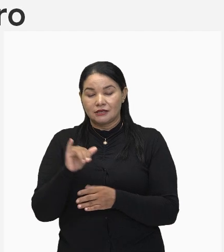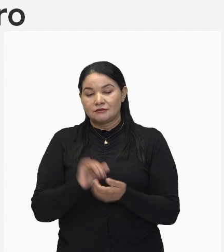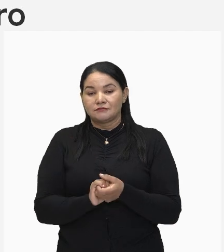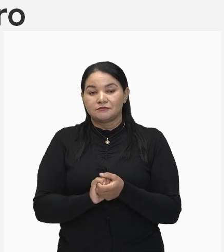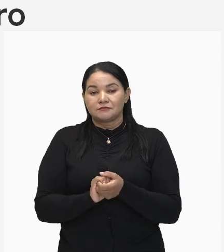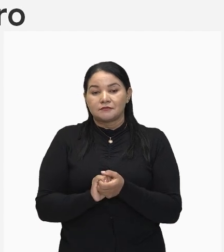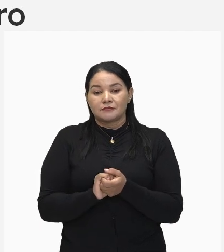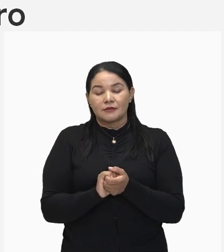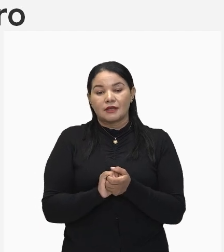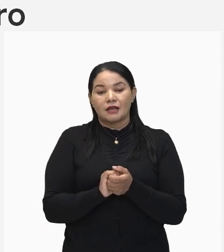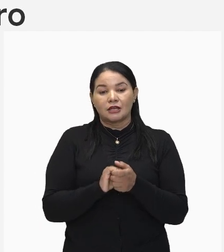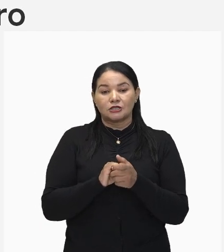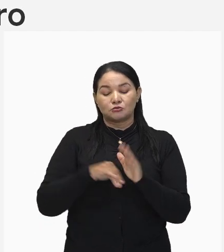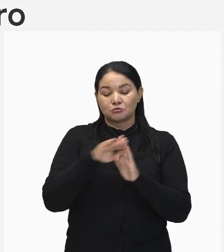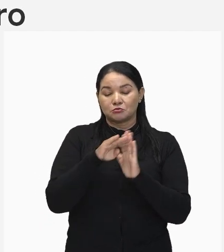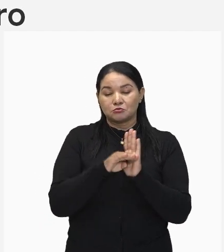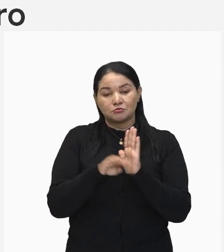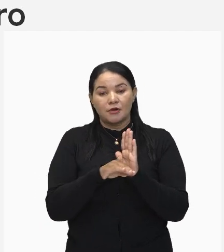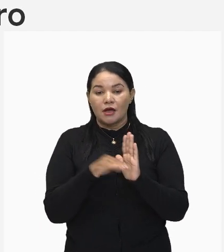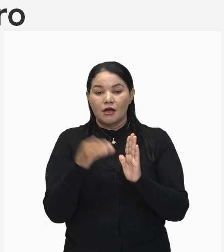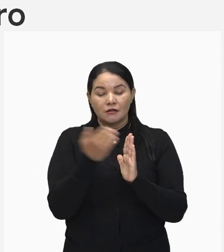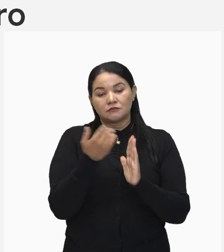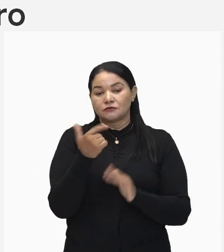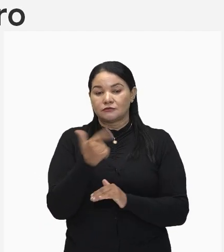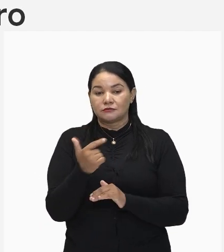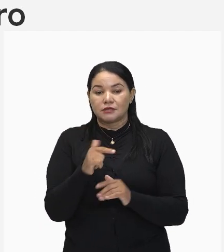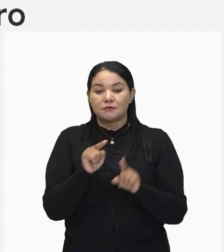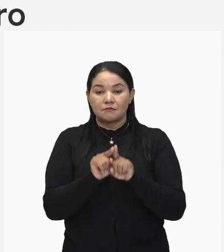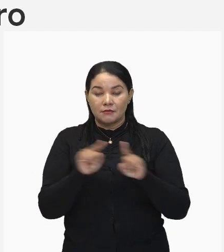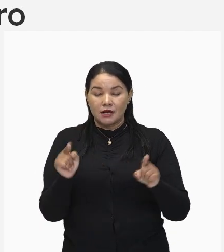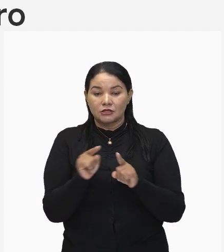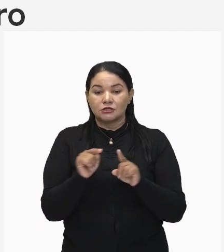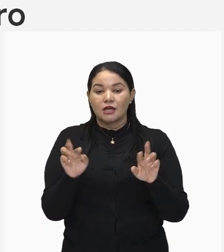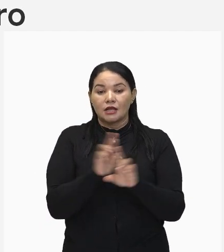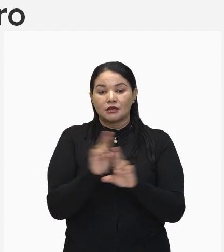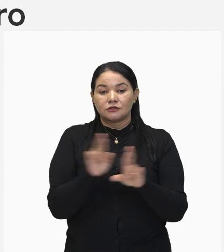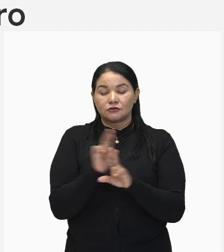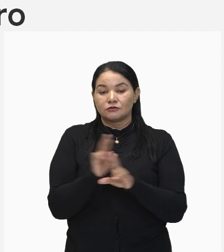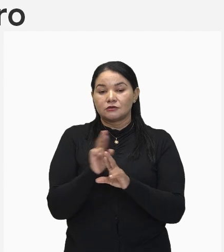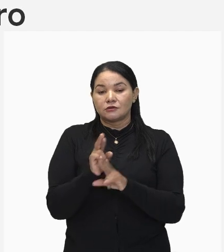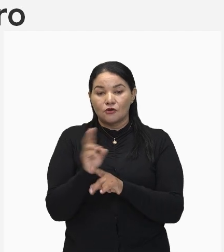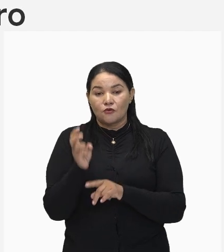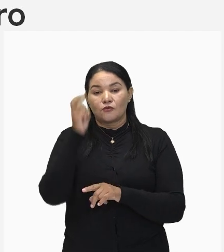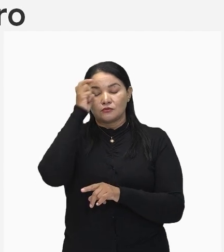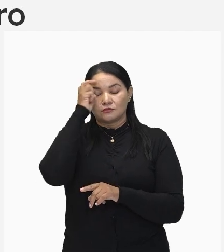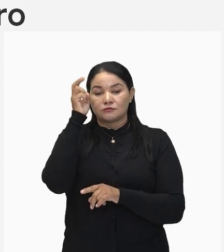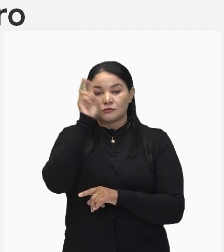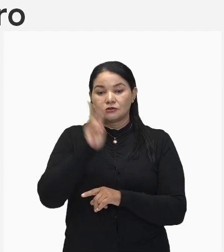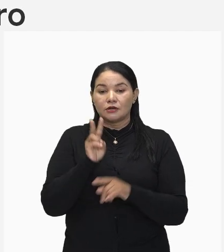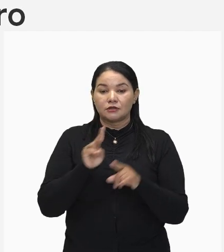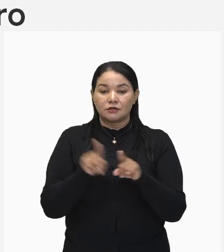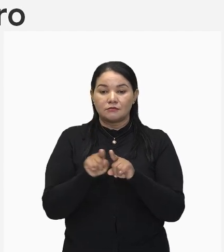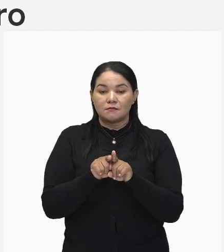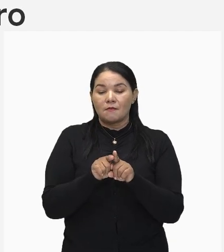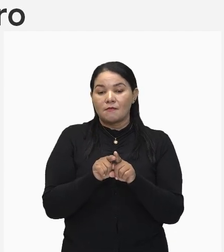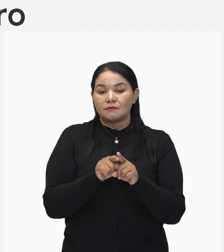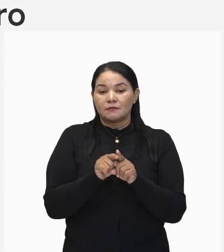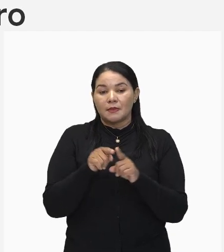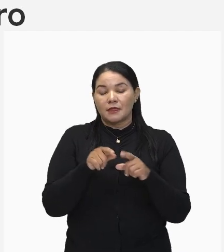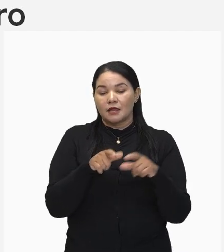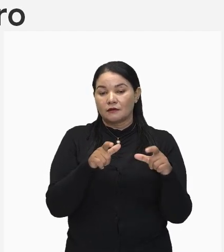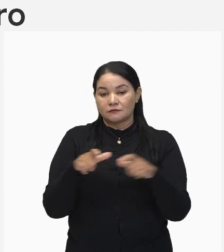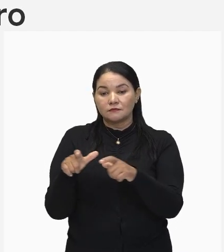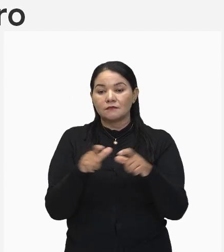possível afirmar que está relacionada ao processo histórico-cultural da região, mesclando aspectos